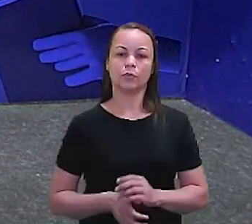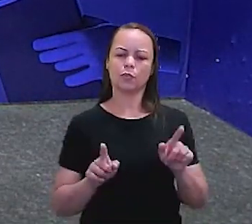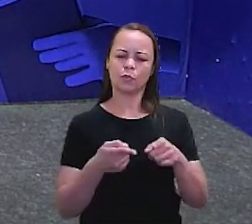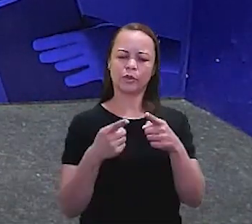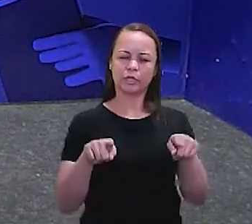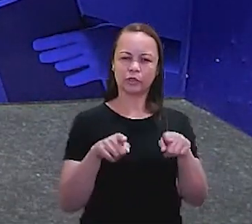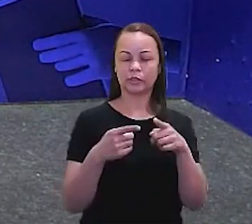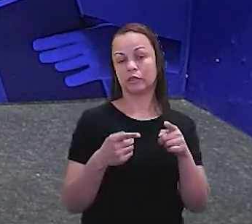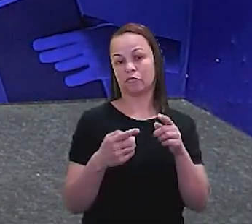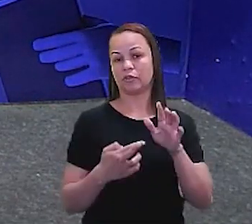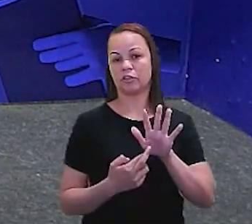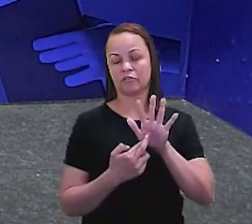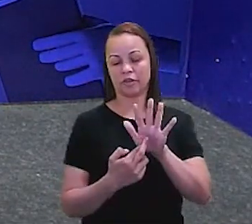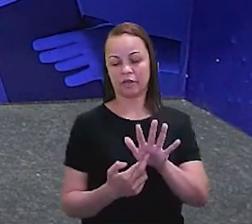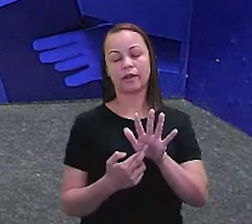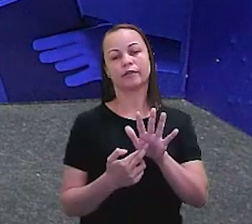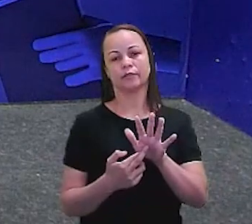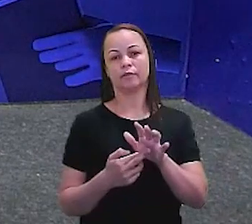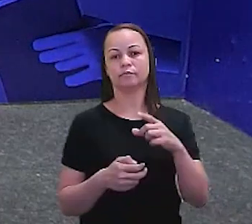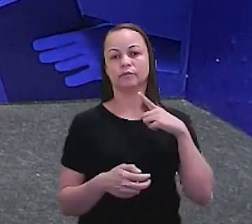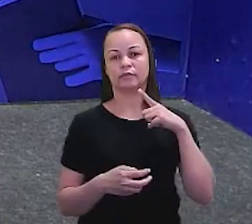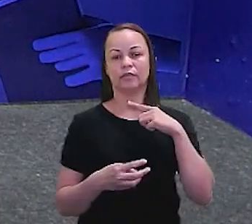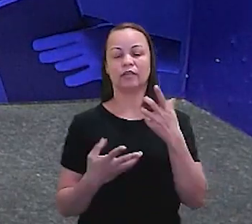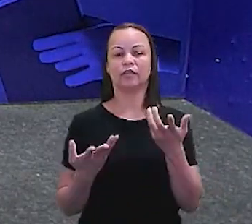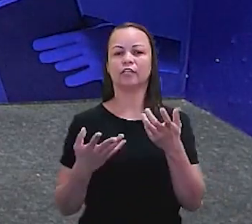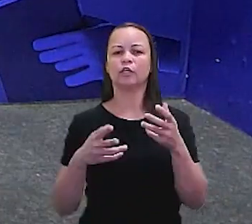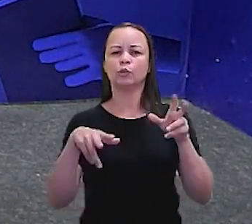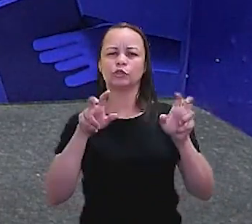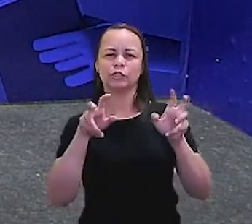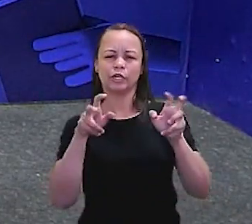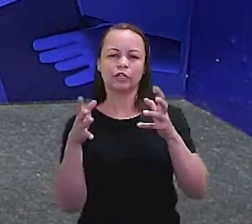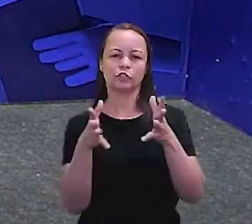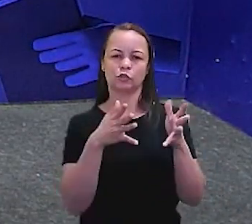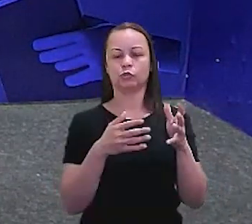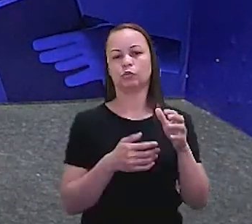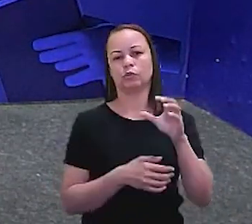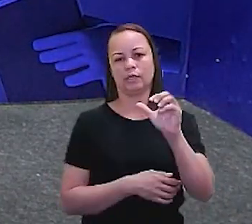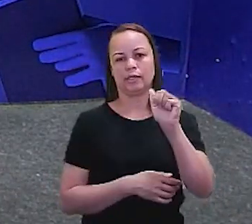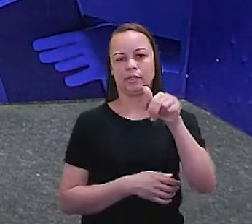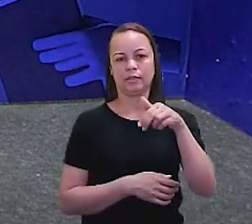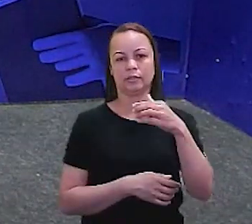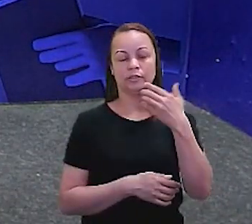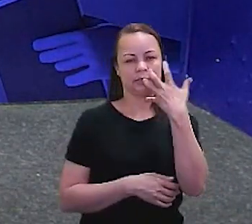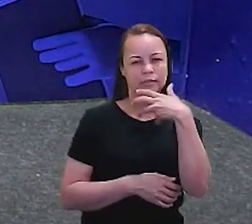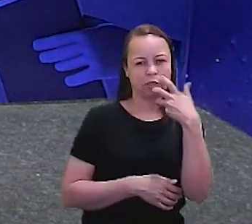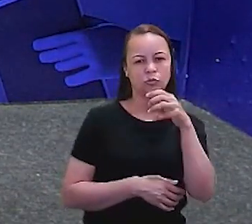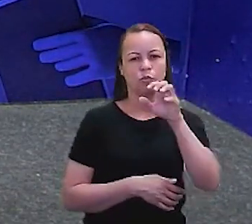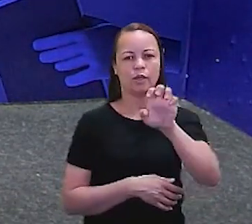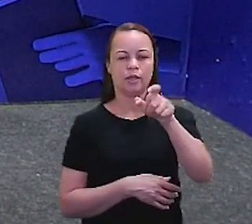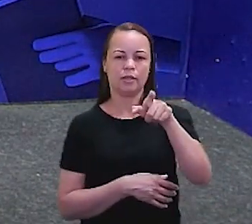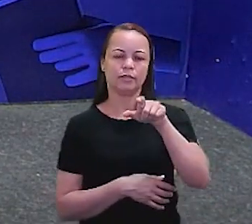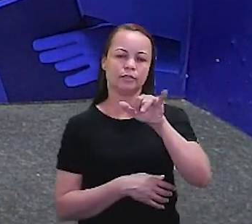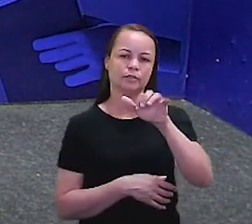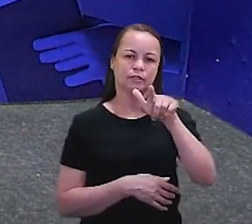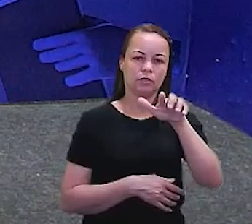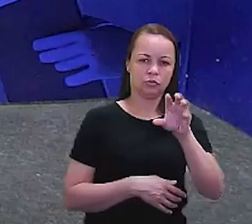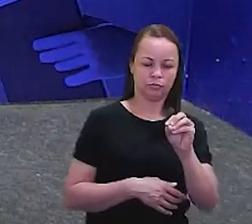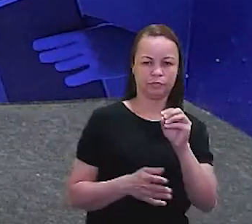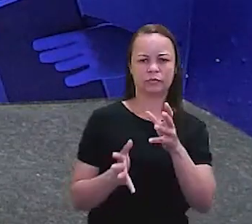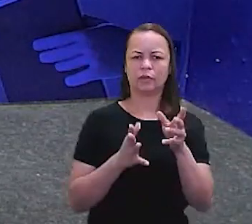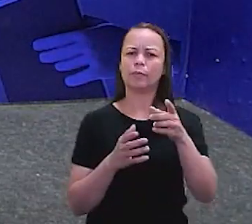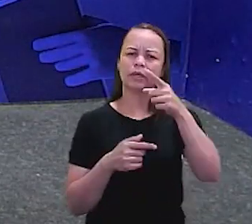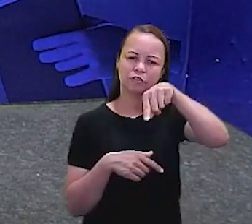né? Ou melhor, ele trouxe trechos do Canção do Exílio. Daí fica aquela diquinha para vocês, para depois vocês irem